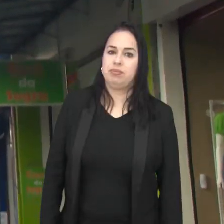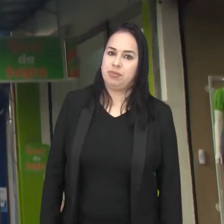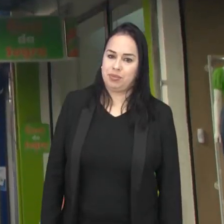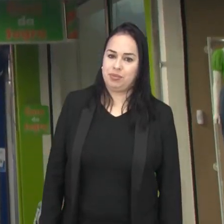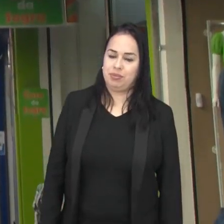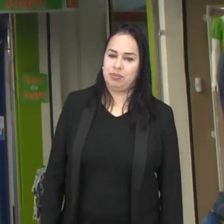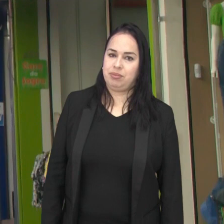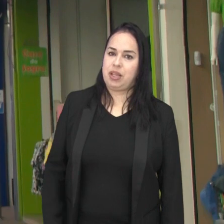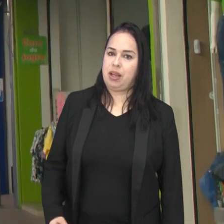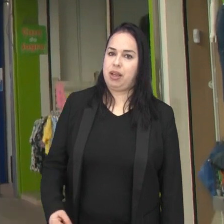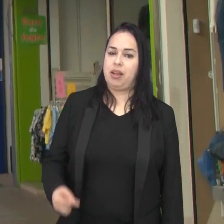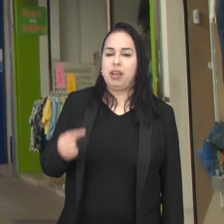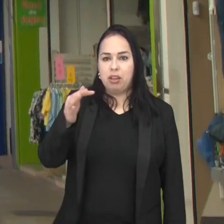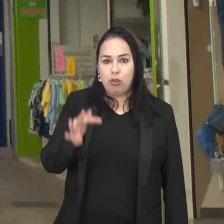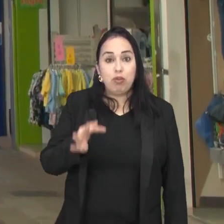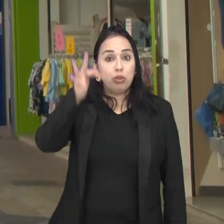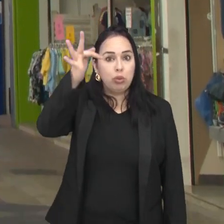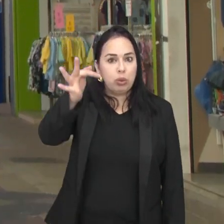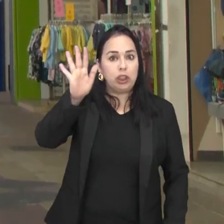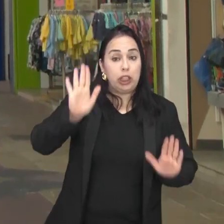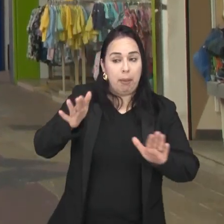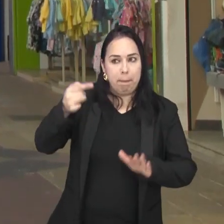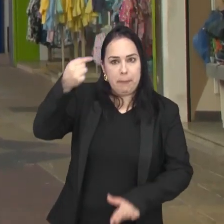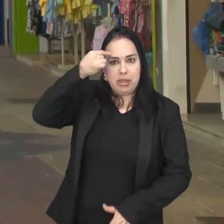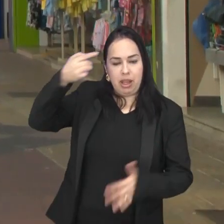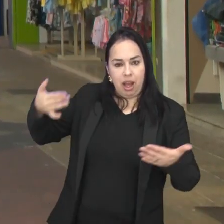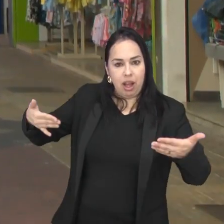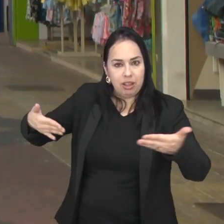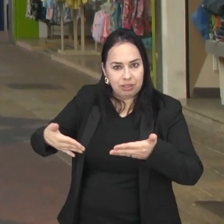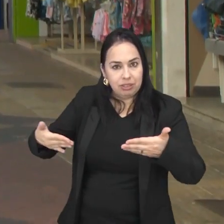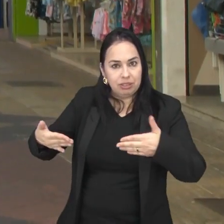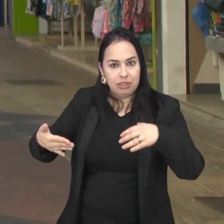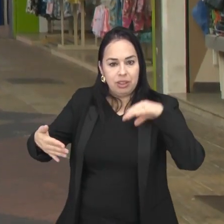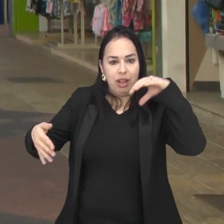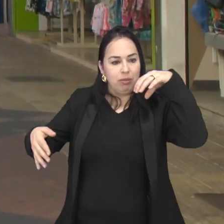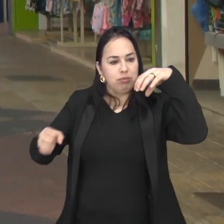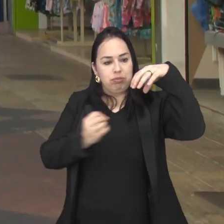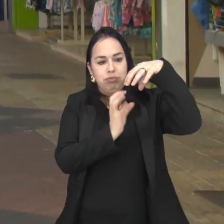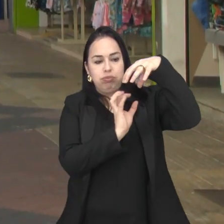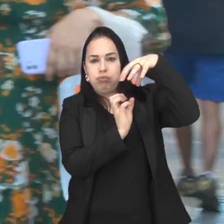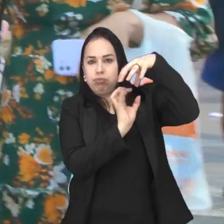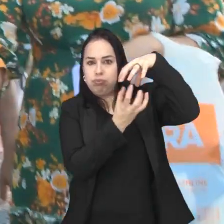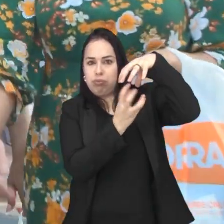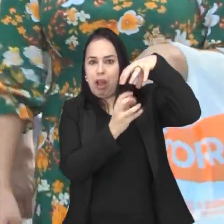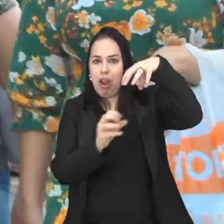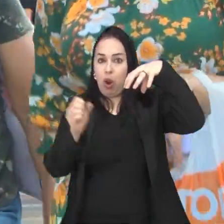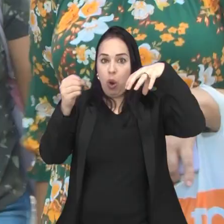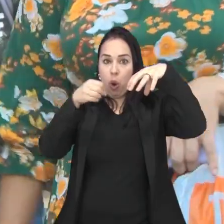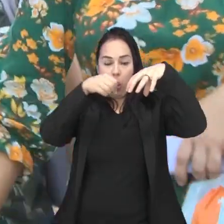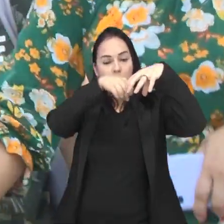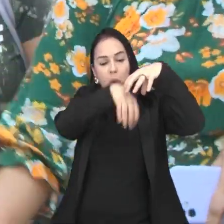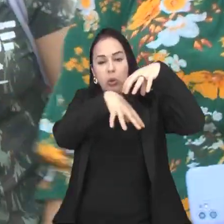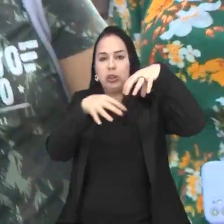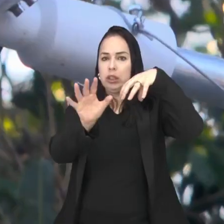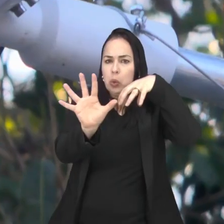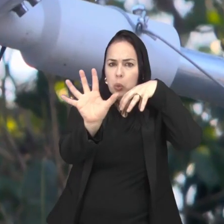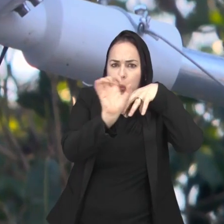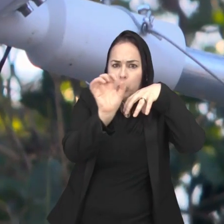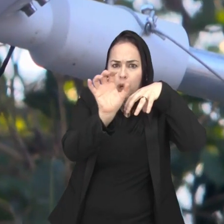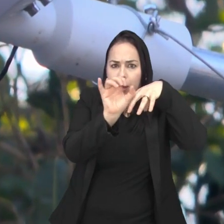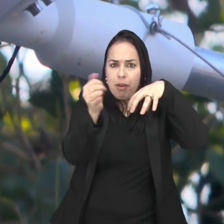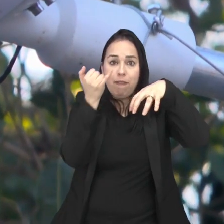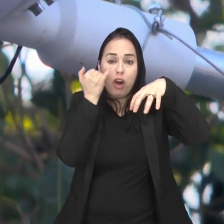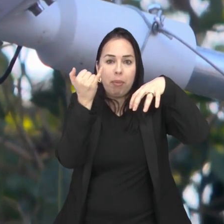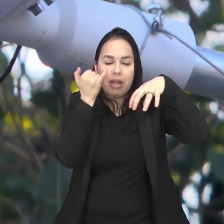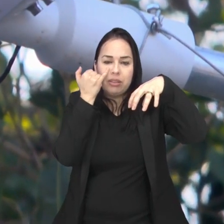E pensando no futuro, os dados gerados pelas luminárias poderão contribuir também com ideias inovadoras. É que